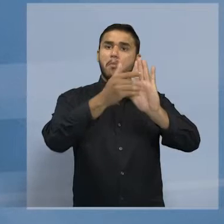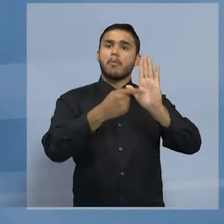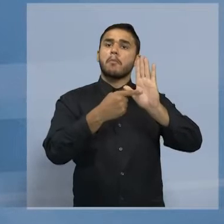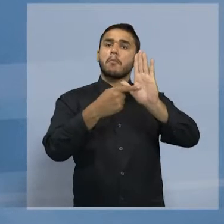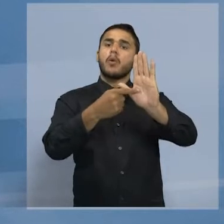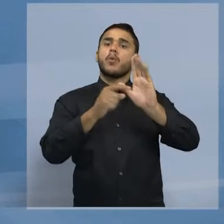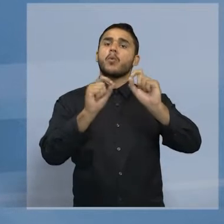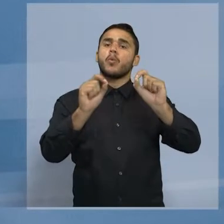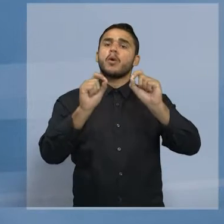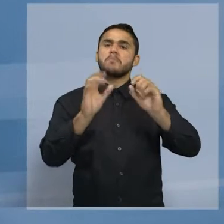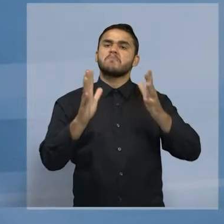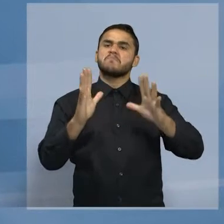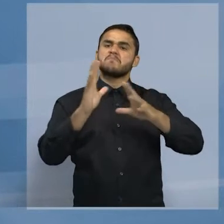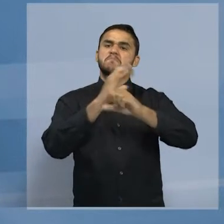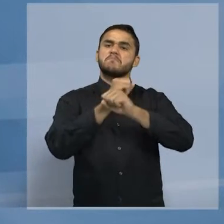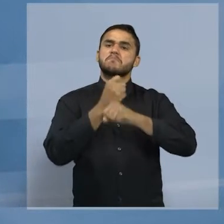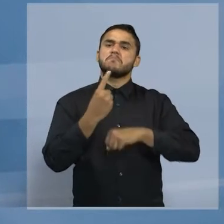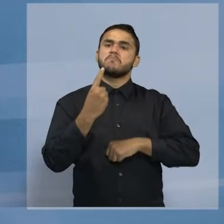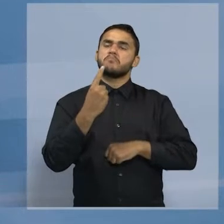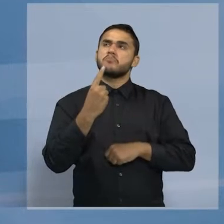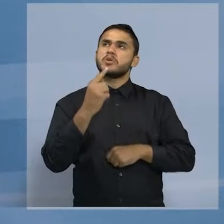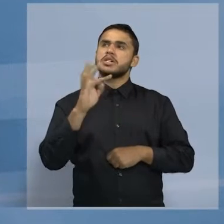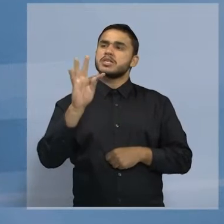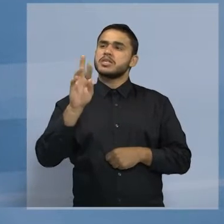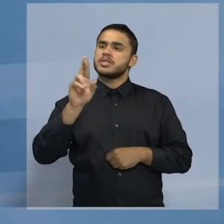economizará algo em torno de